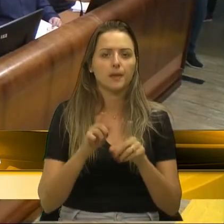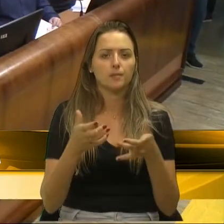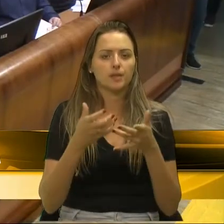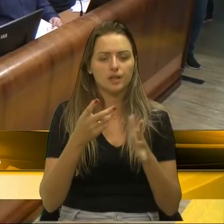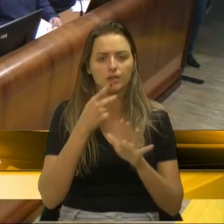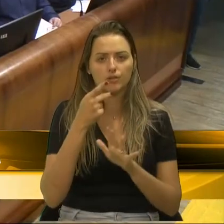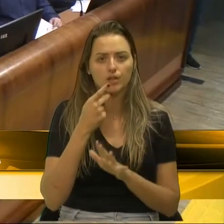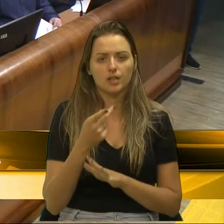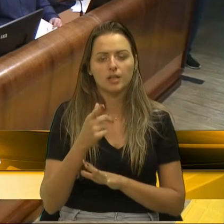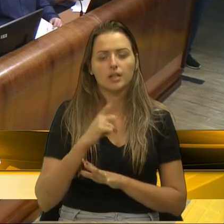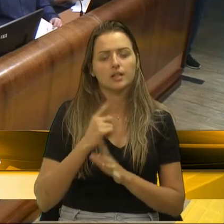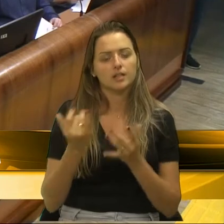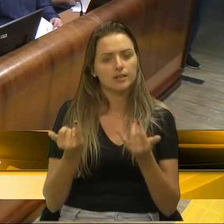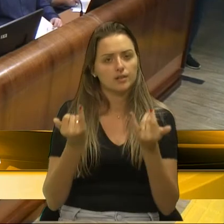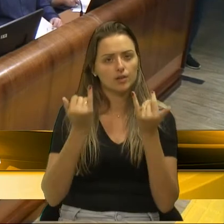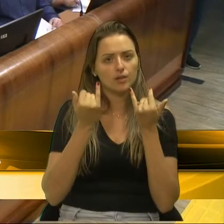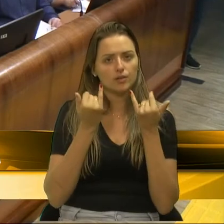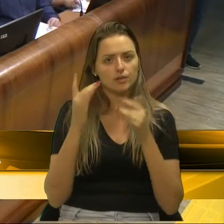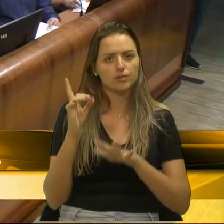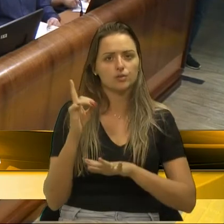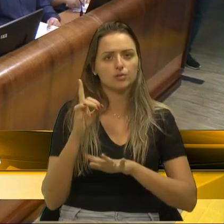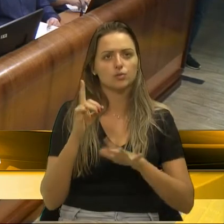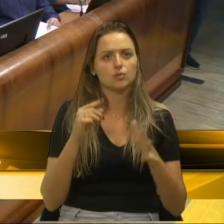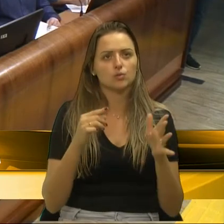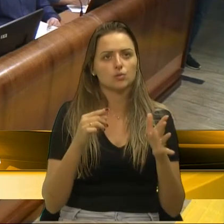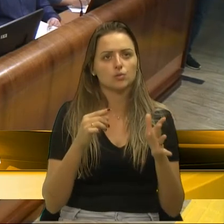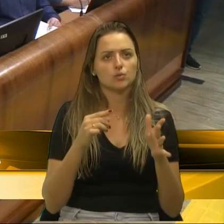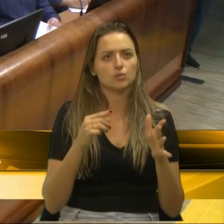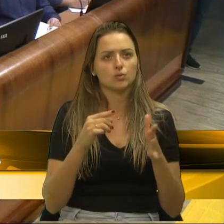recebi o despacho aqui da